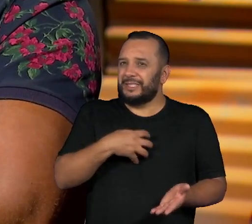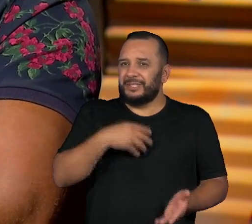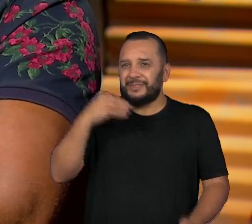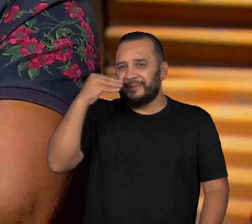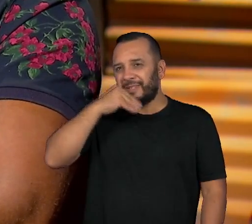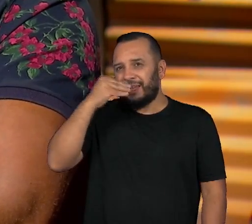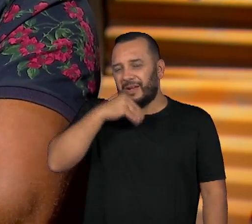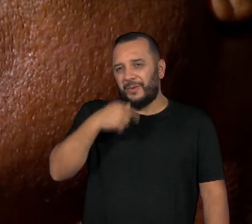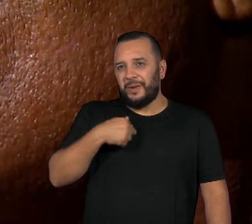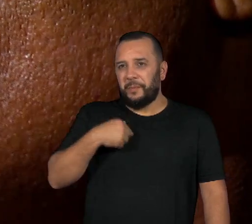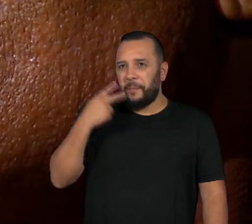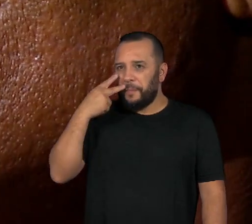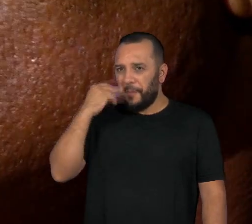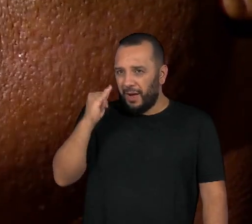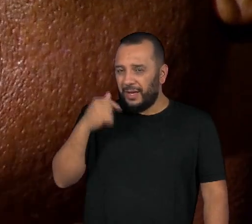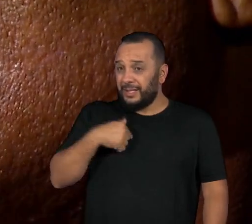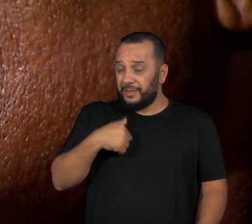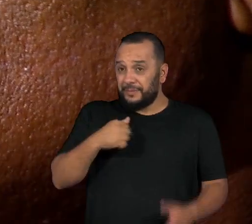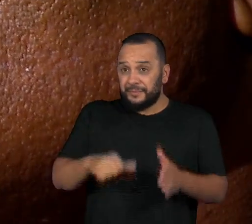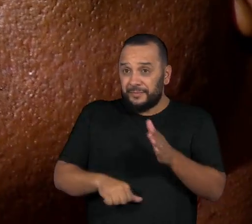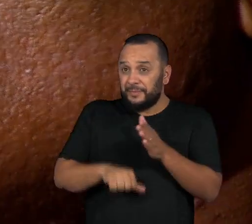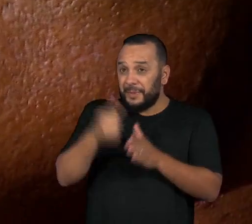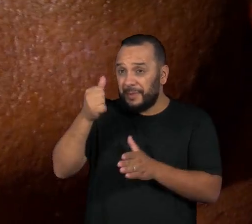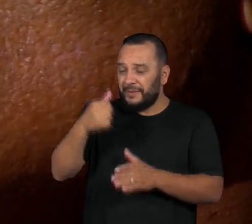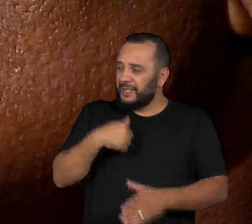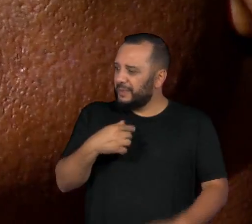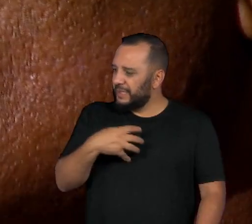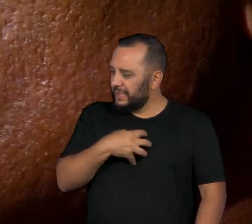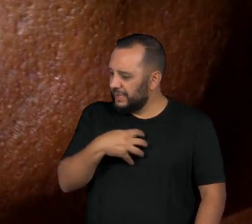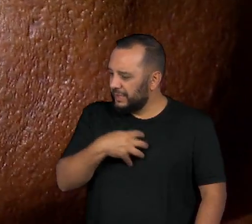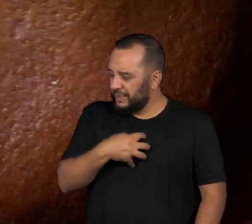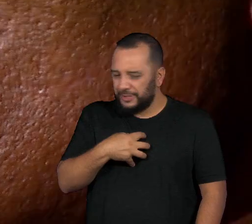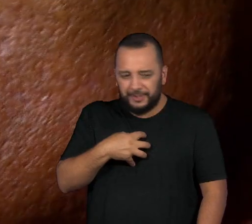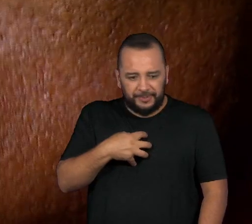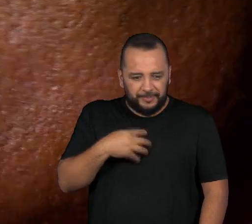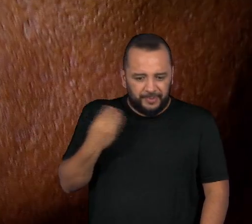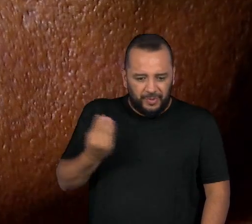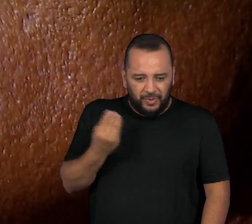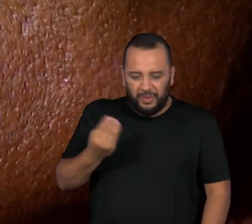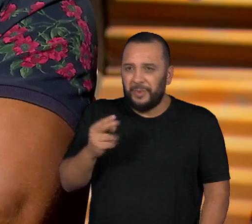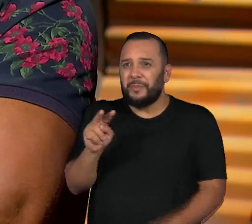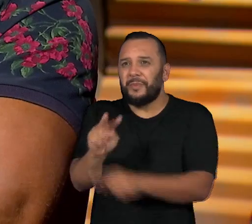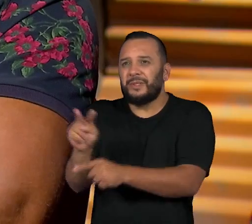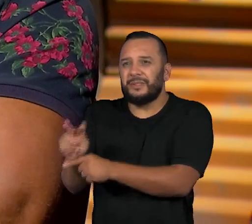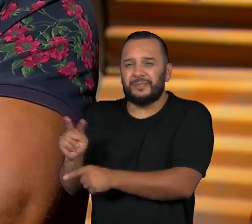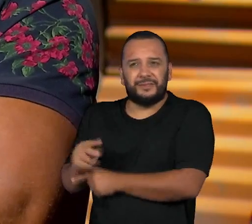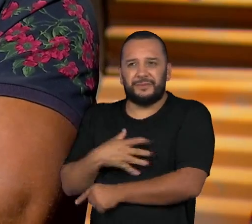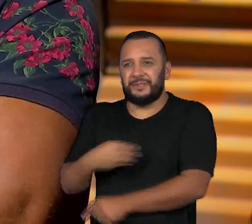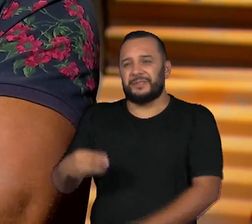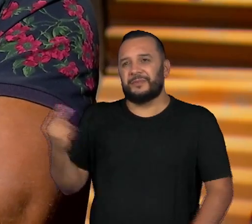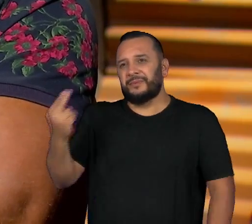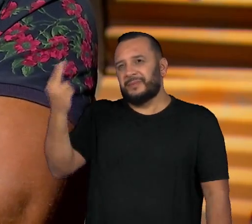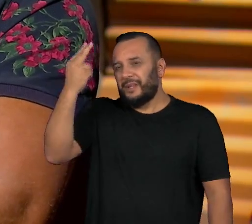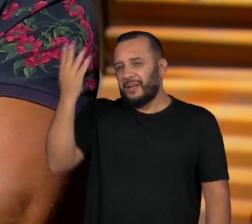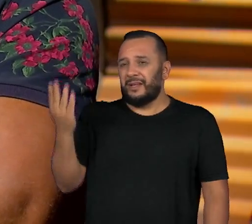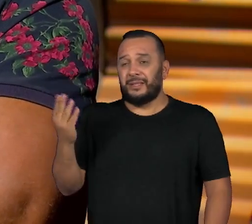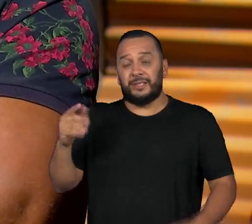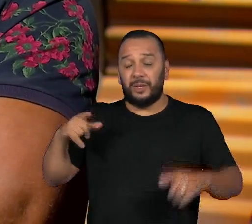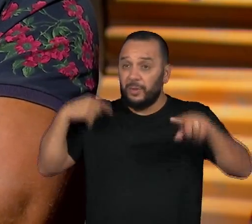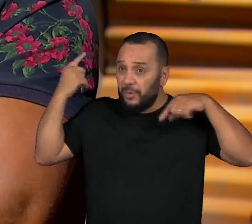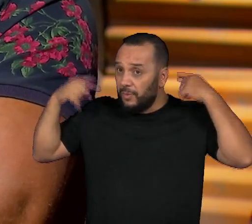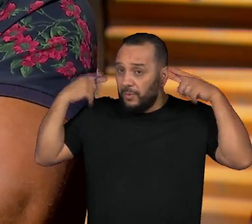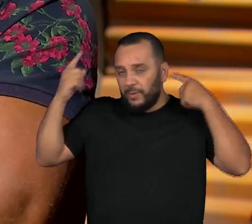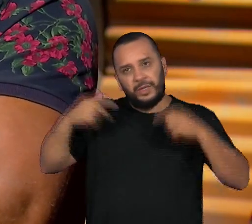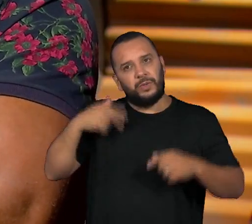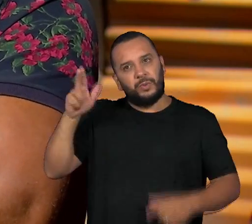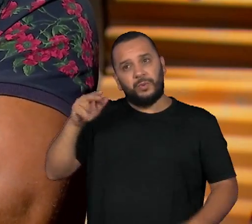como pai. Foi a primeira vez assim que eu falei, cara, eu não consigo proteger os meus. E assim, é muito louco, eu nunca falei